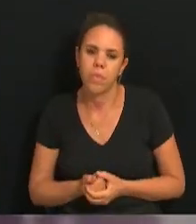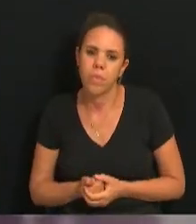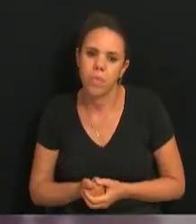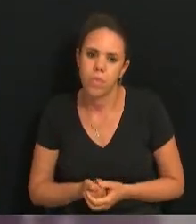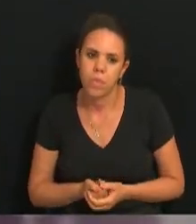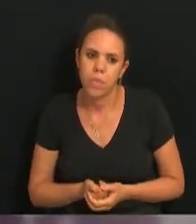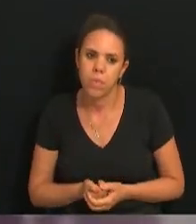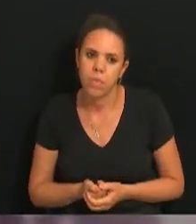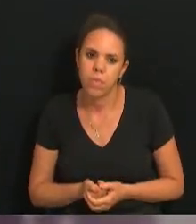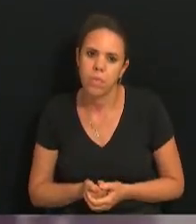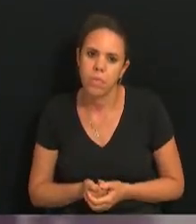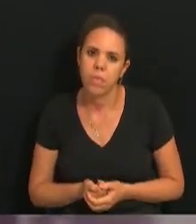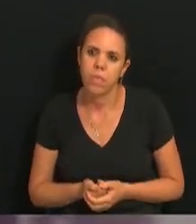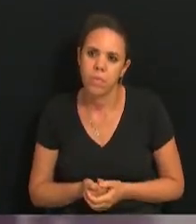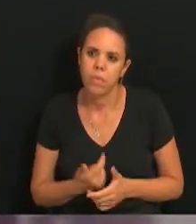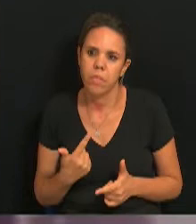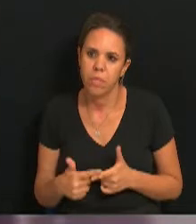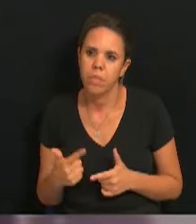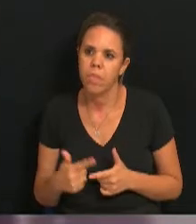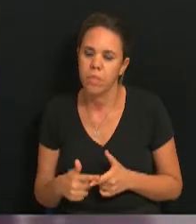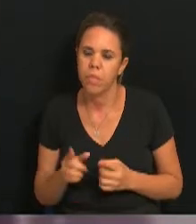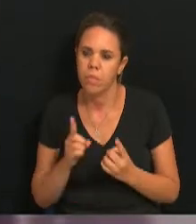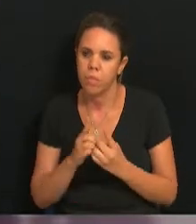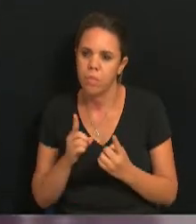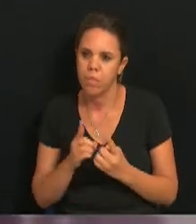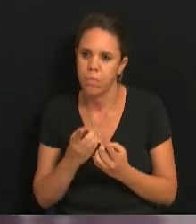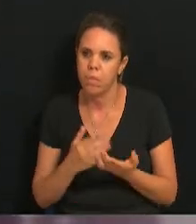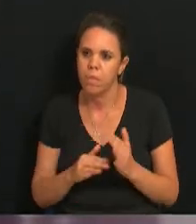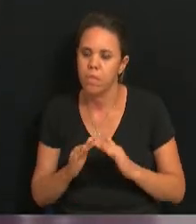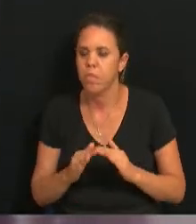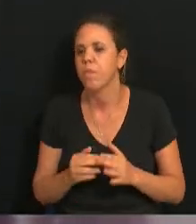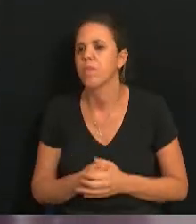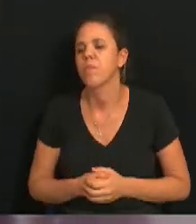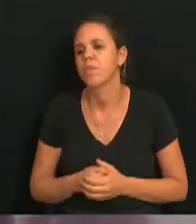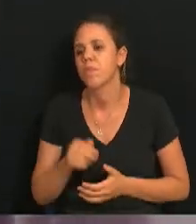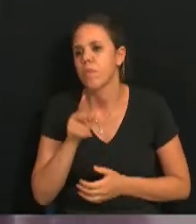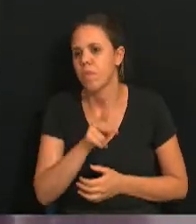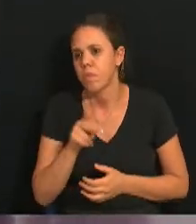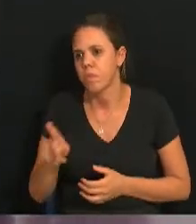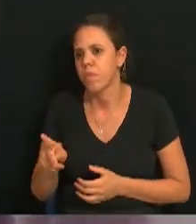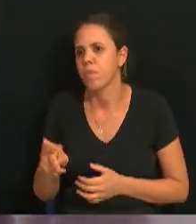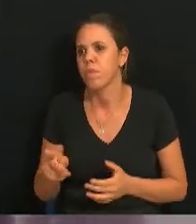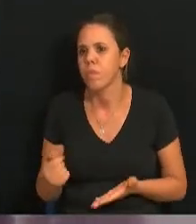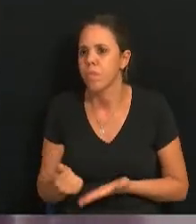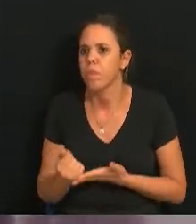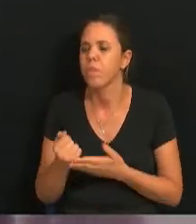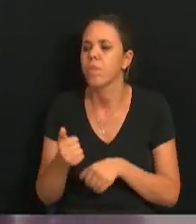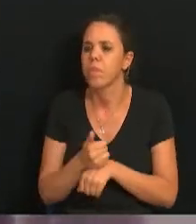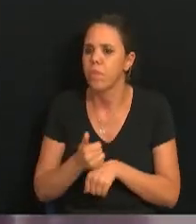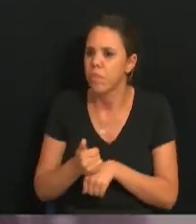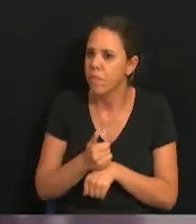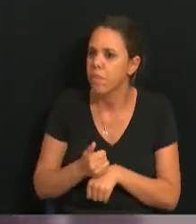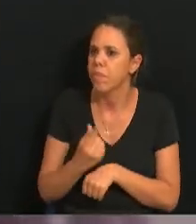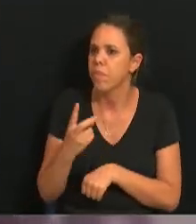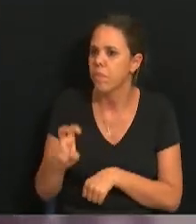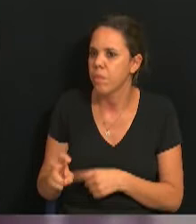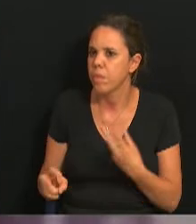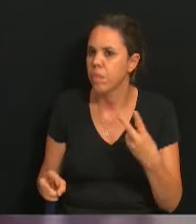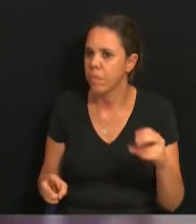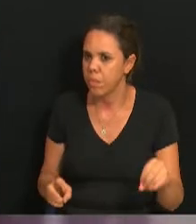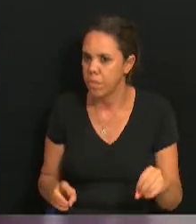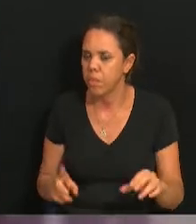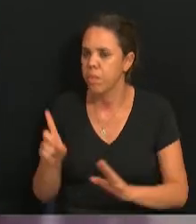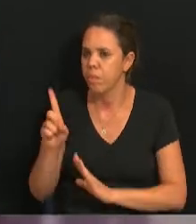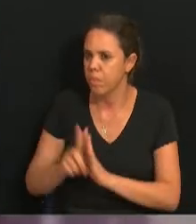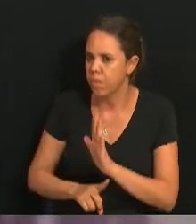E também uma precarização no atendimento das escolas. O professor ele foi atribuído naquela carga de 15 e 20. Ele tem o direito